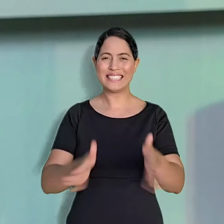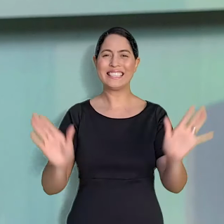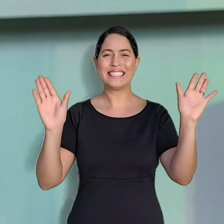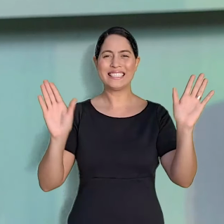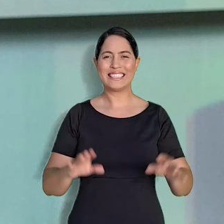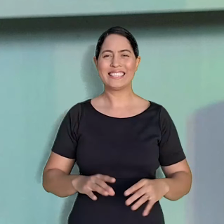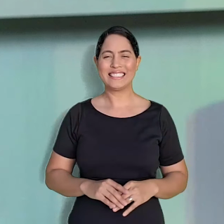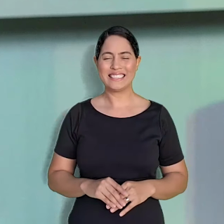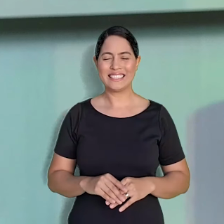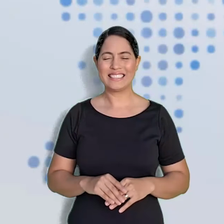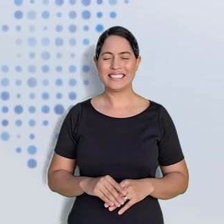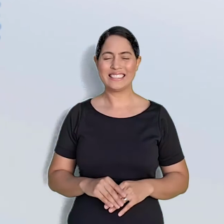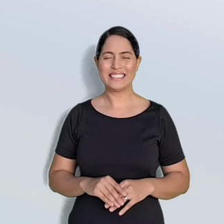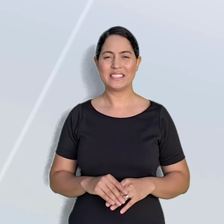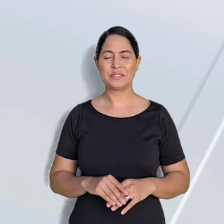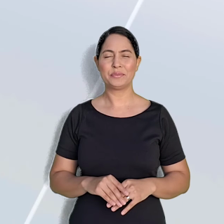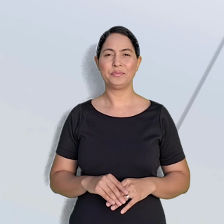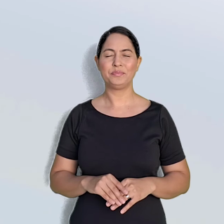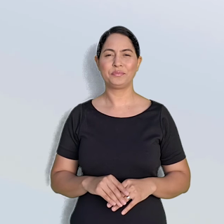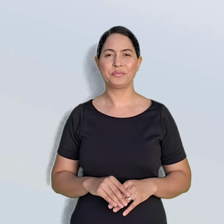portas estão abertas.